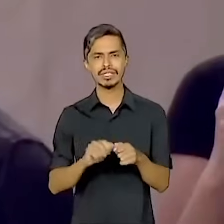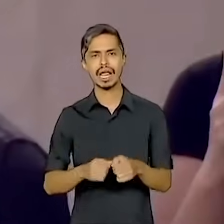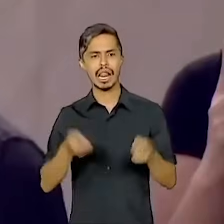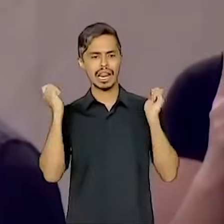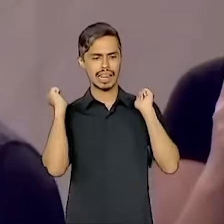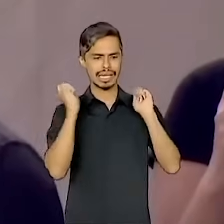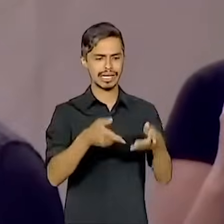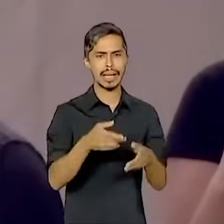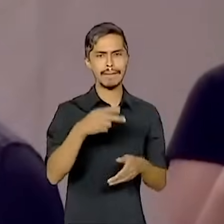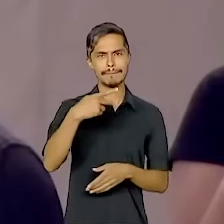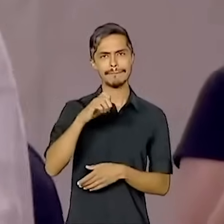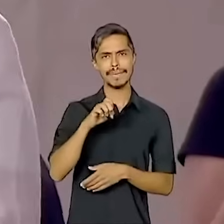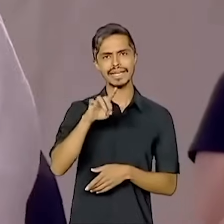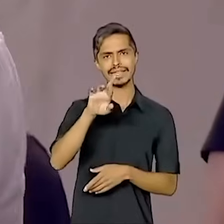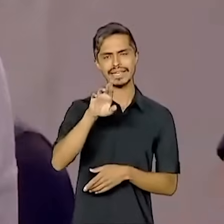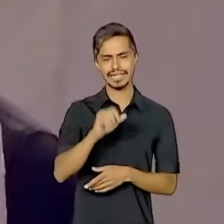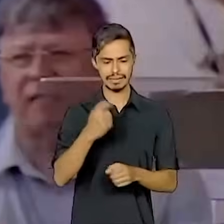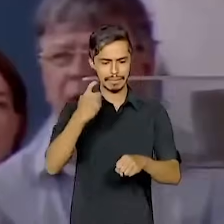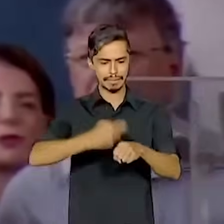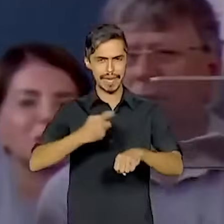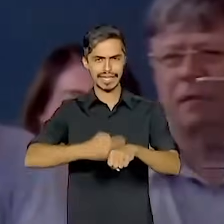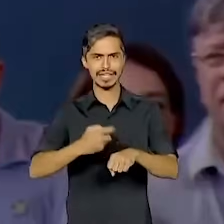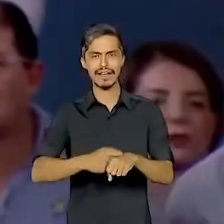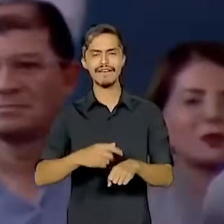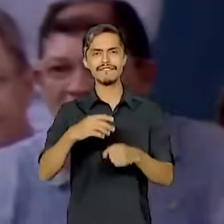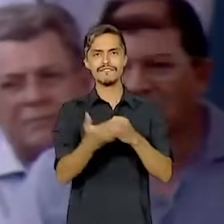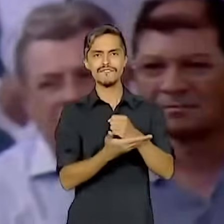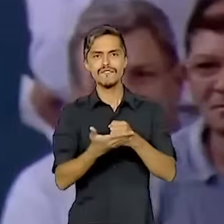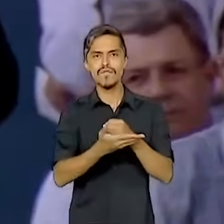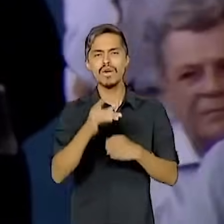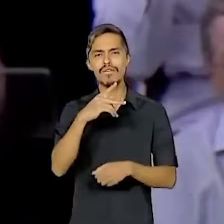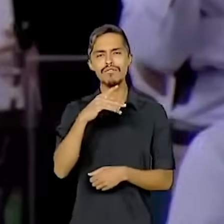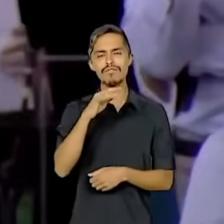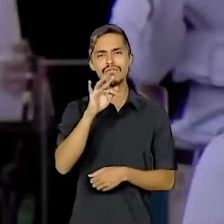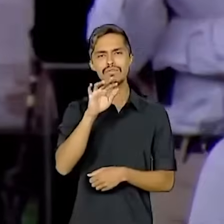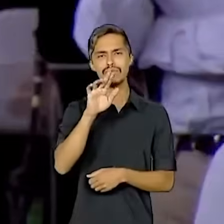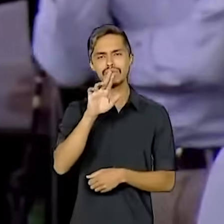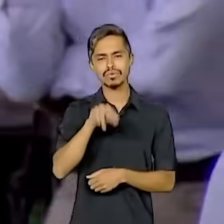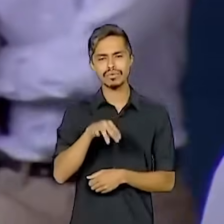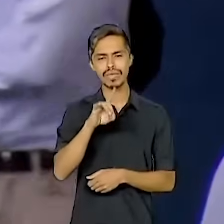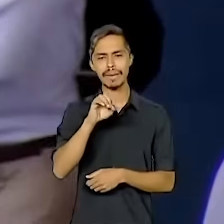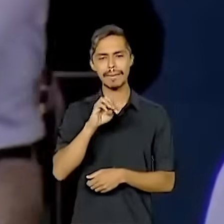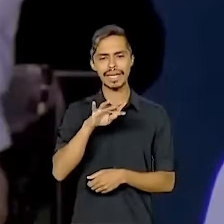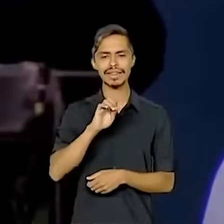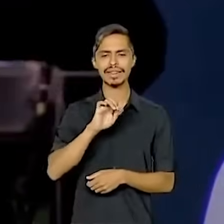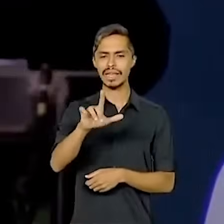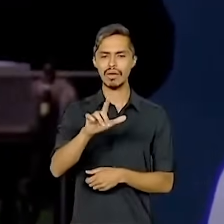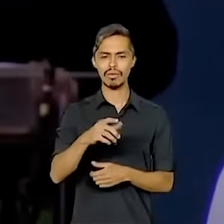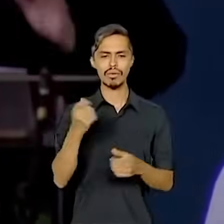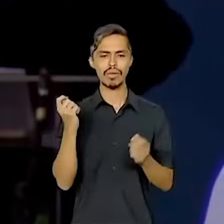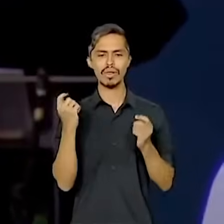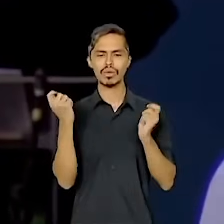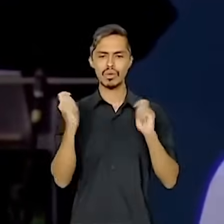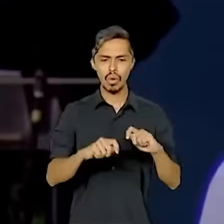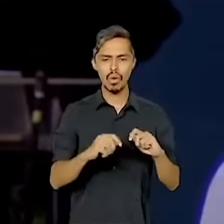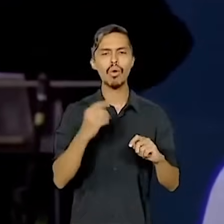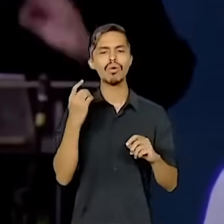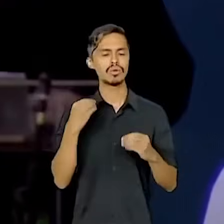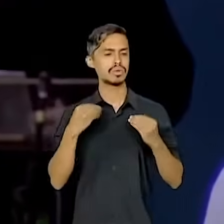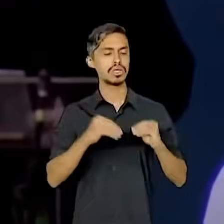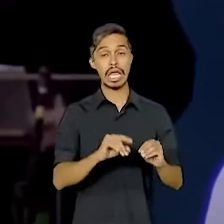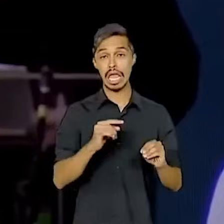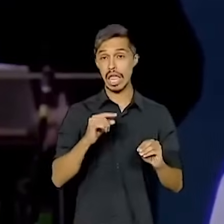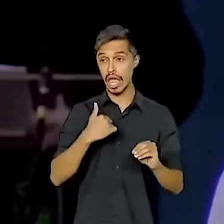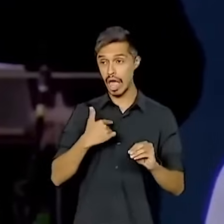fundamental, mas não aconteceu. Eu não vou lançar pedra fundamental mais. Eu vou vir aqui somente no